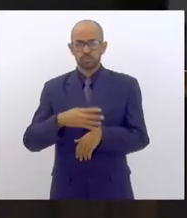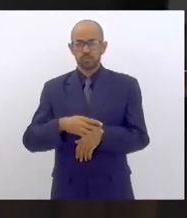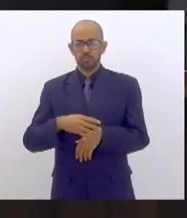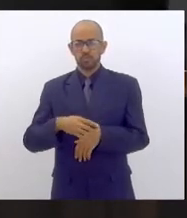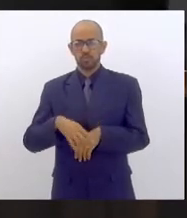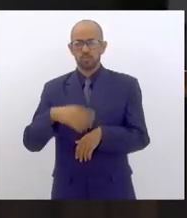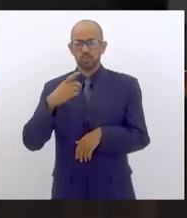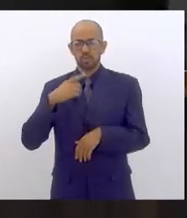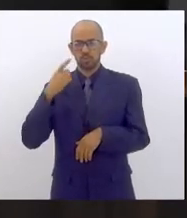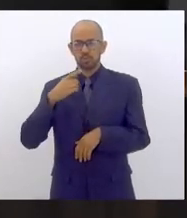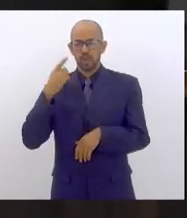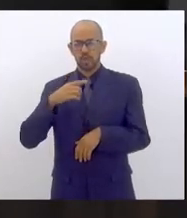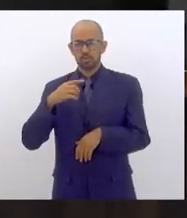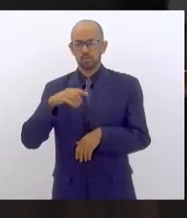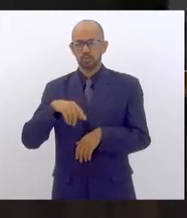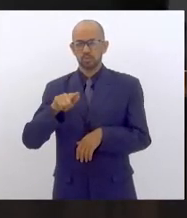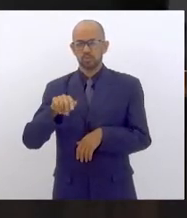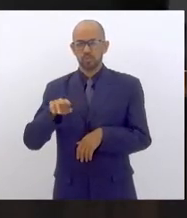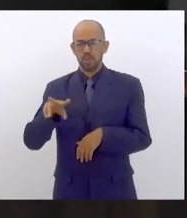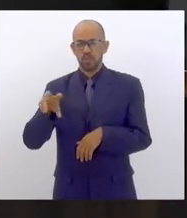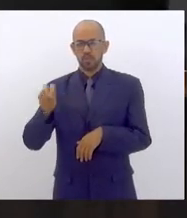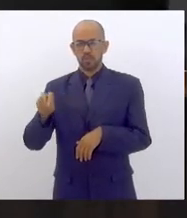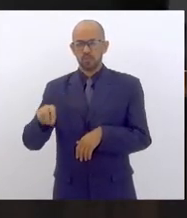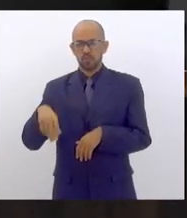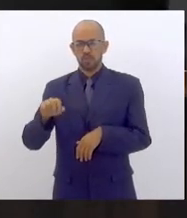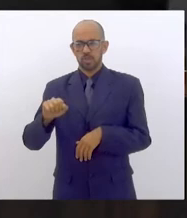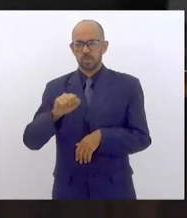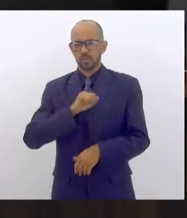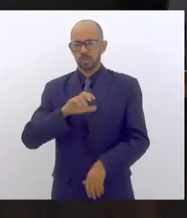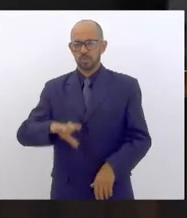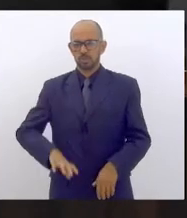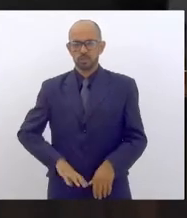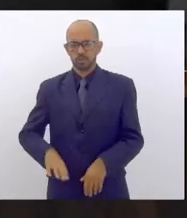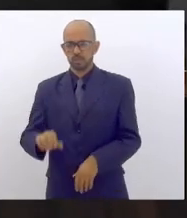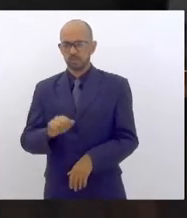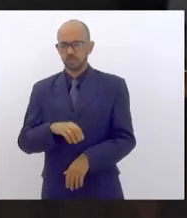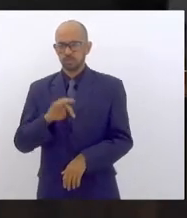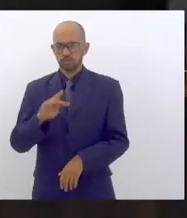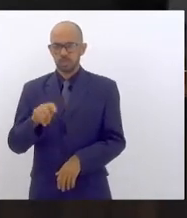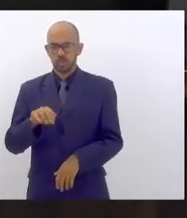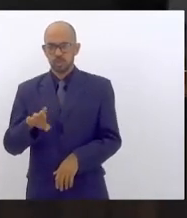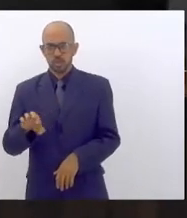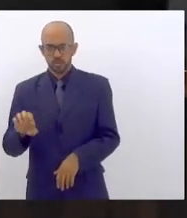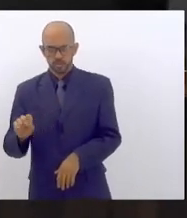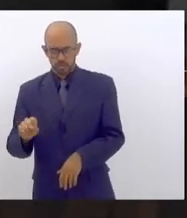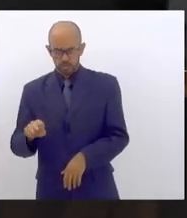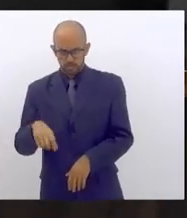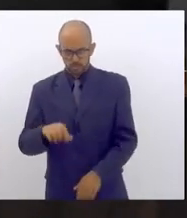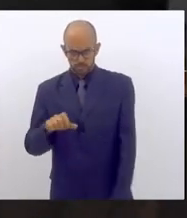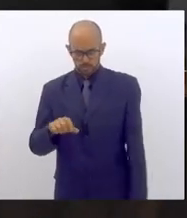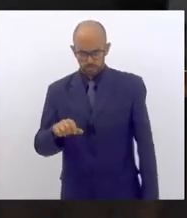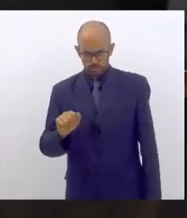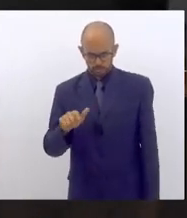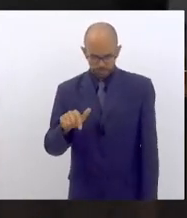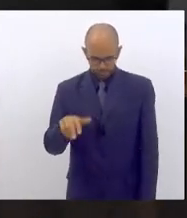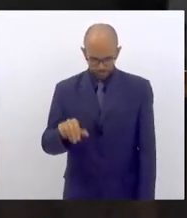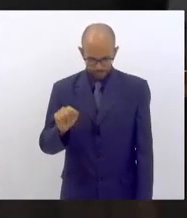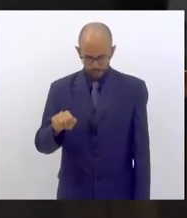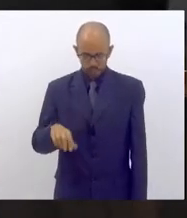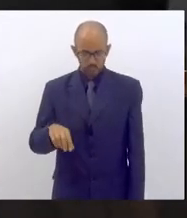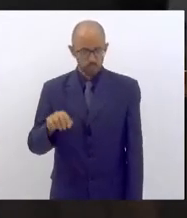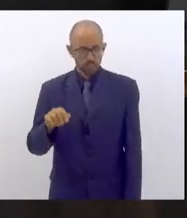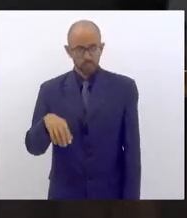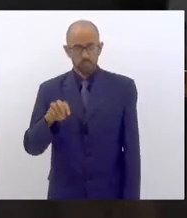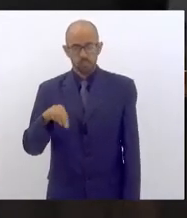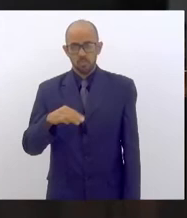dos deputados Gustavo Schmidt, André Siciliano, Marcelo Dino, Charles Batista, Renata Souza, Alana Passos, Marcos Miller, Mônica